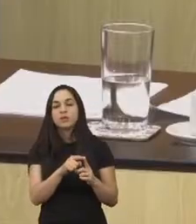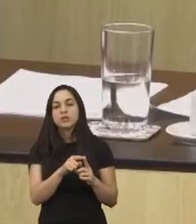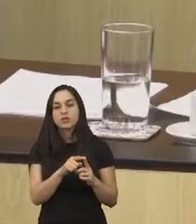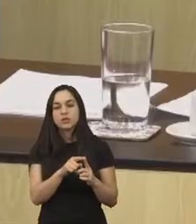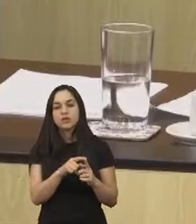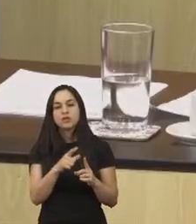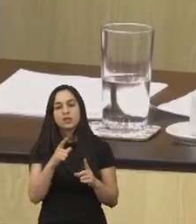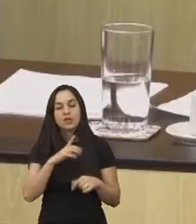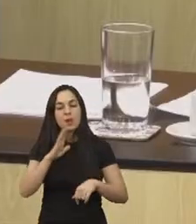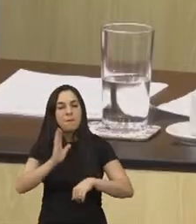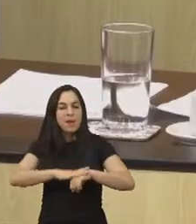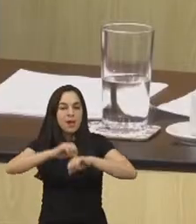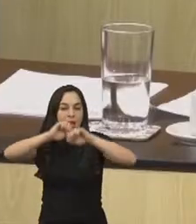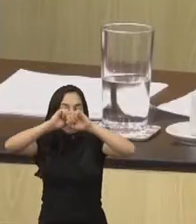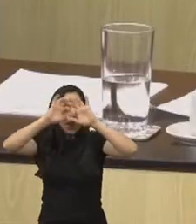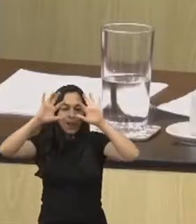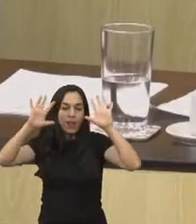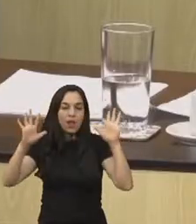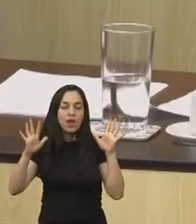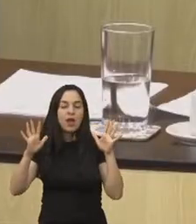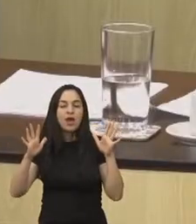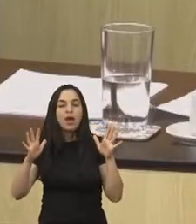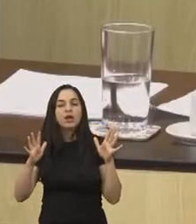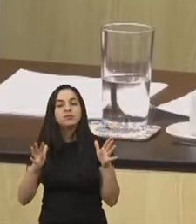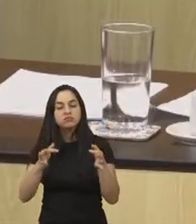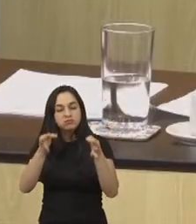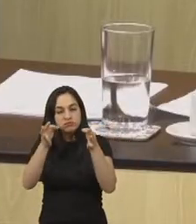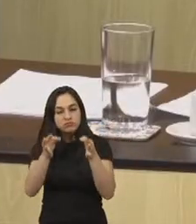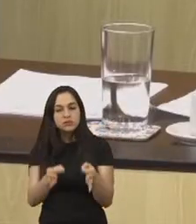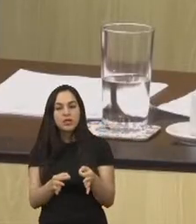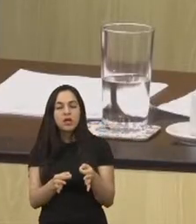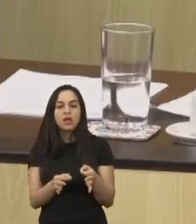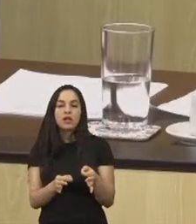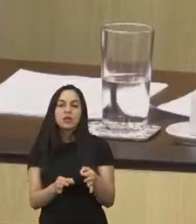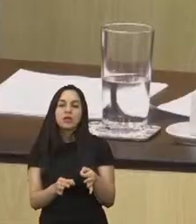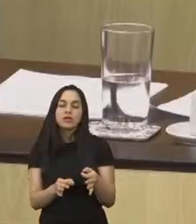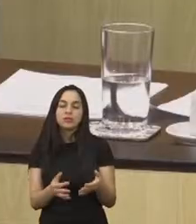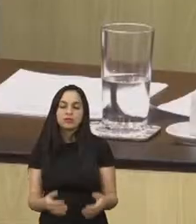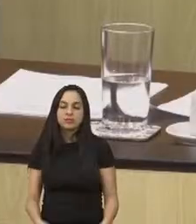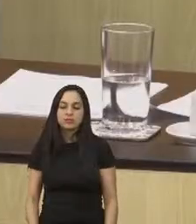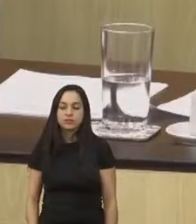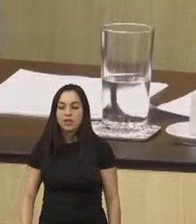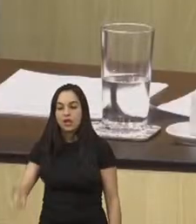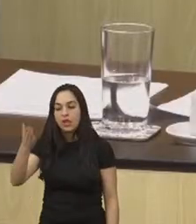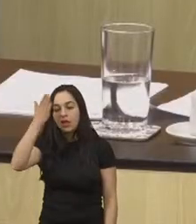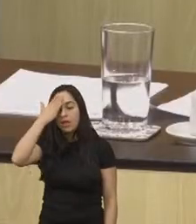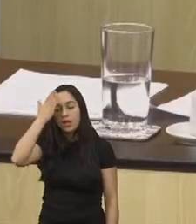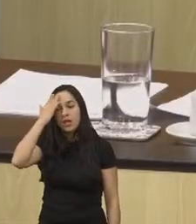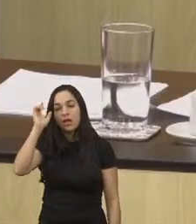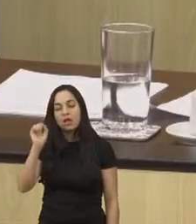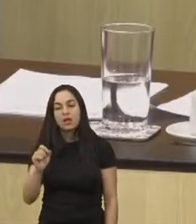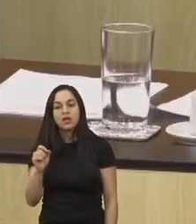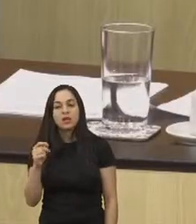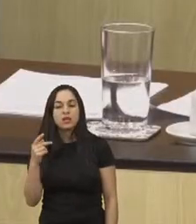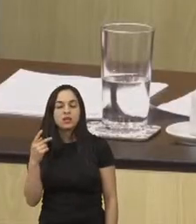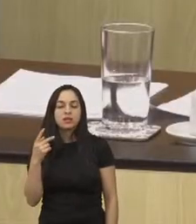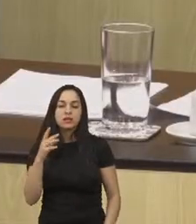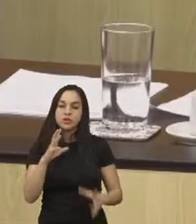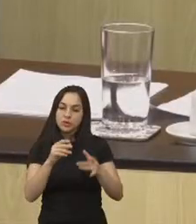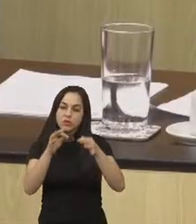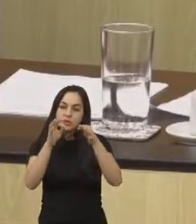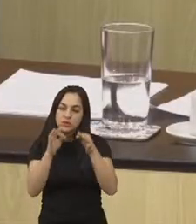maior transparência, eficiência e legalidade no processo. Considerando a relevância da formalização